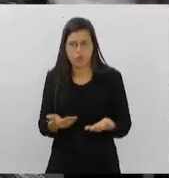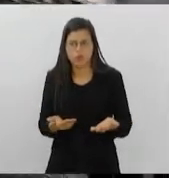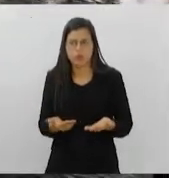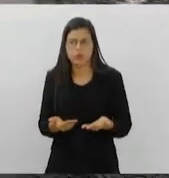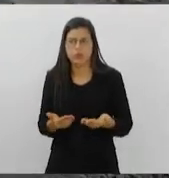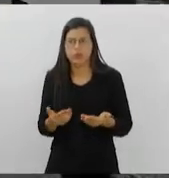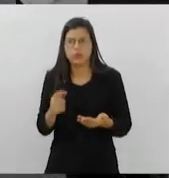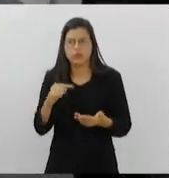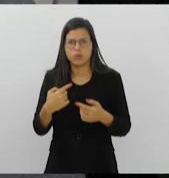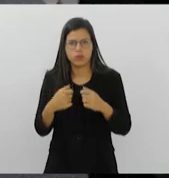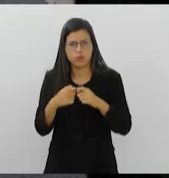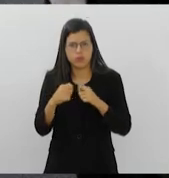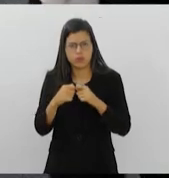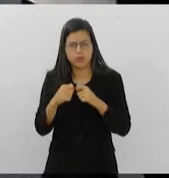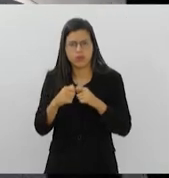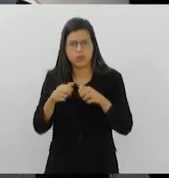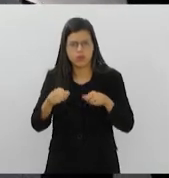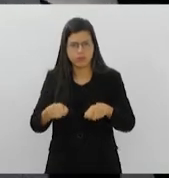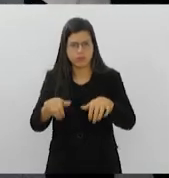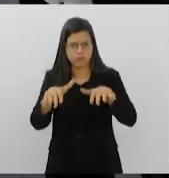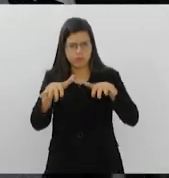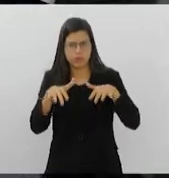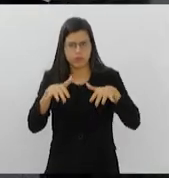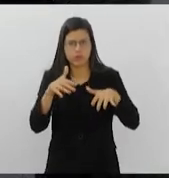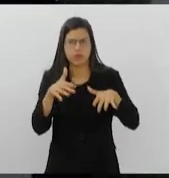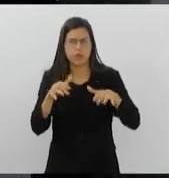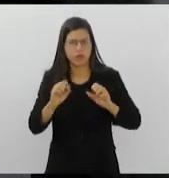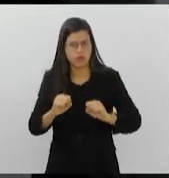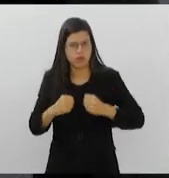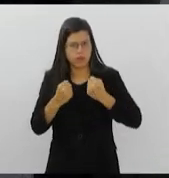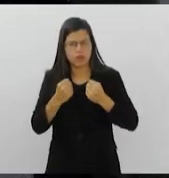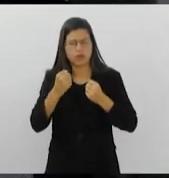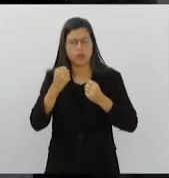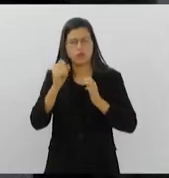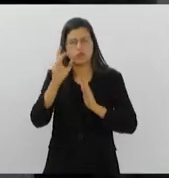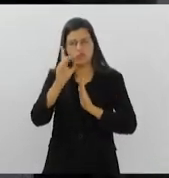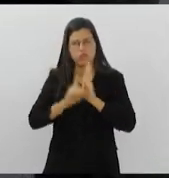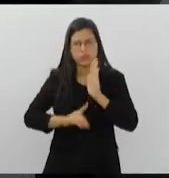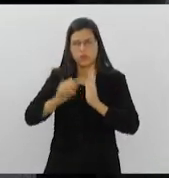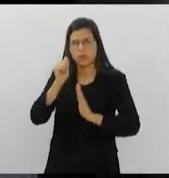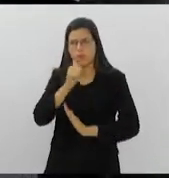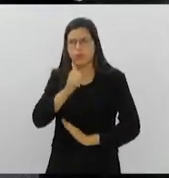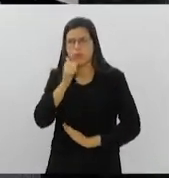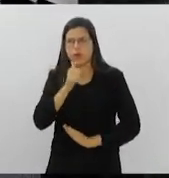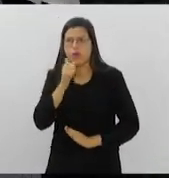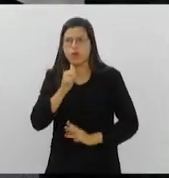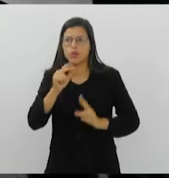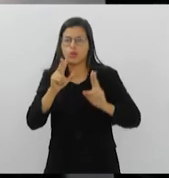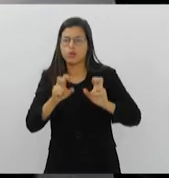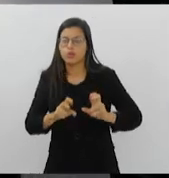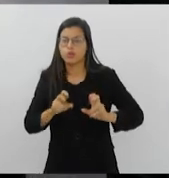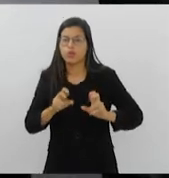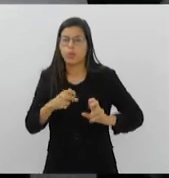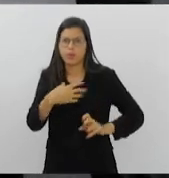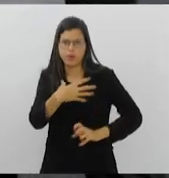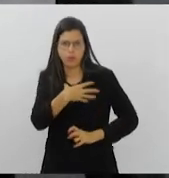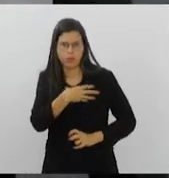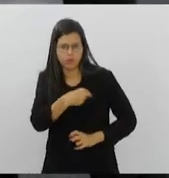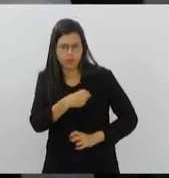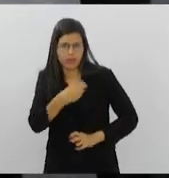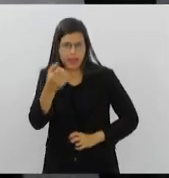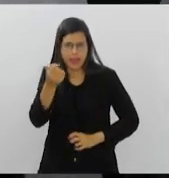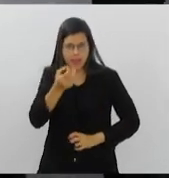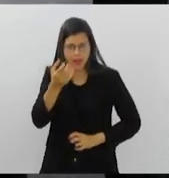uma audiência pública pela Comissão de Defesa dos Direitos da Mulher sobre aleitamento materno, inclusive dizer